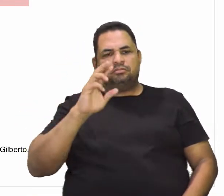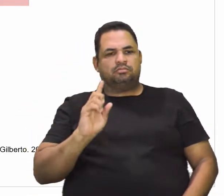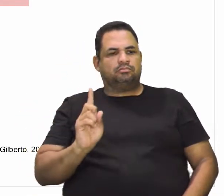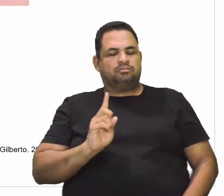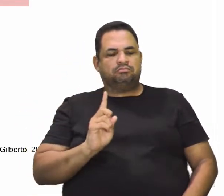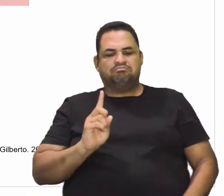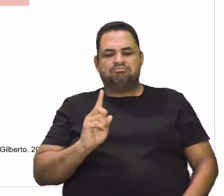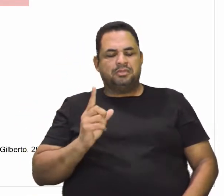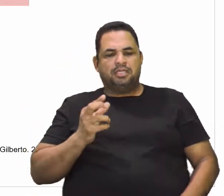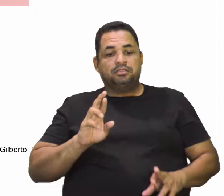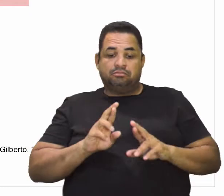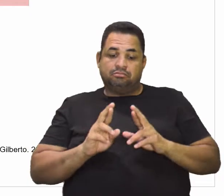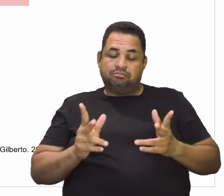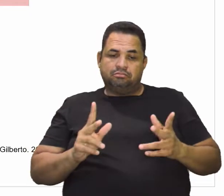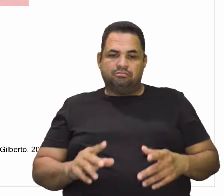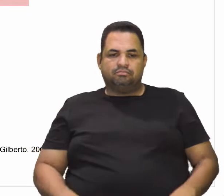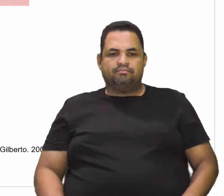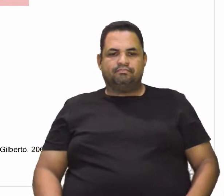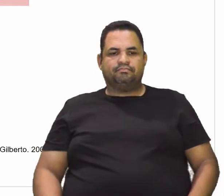árabe segue o islamismo.